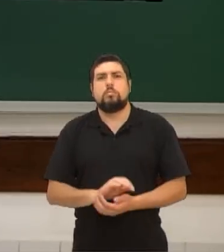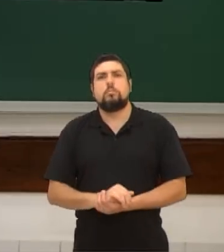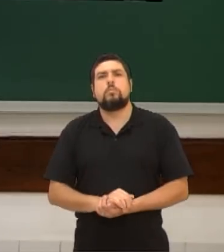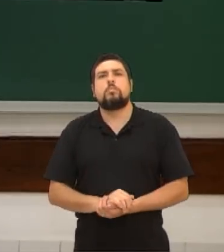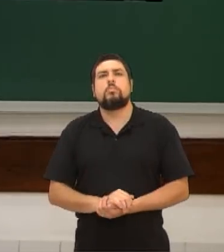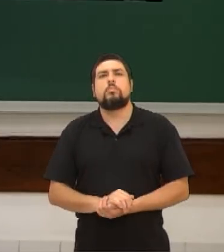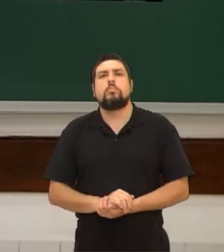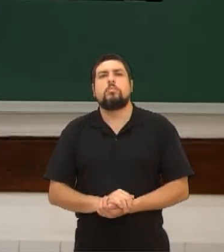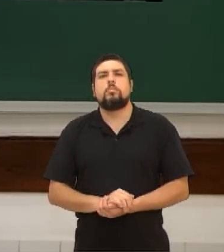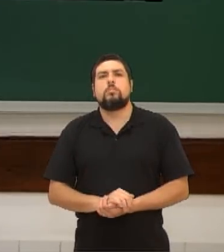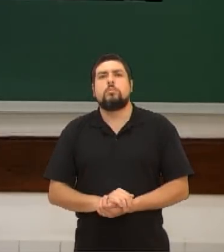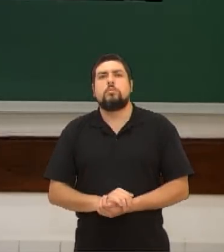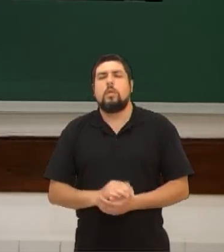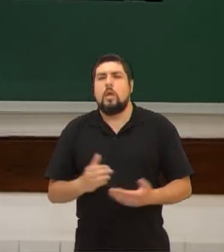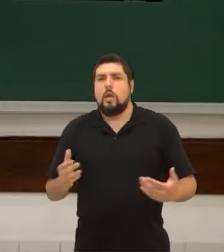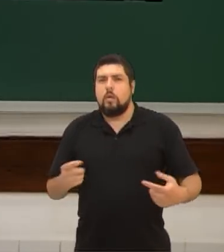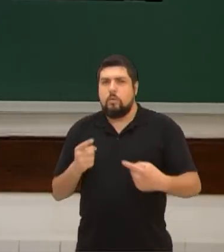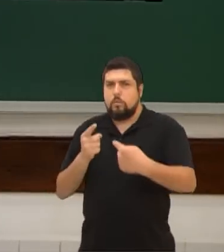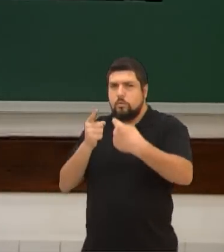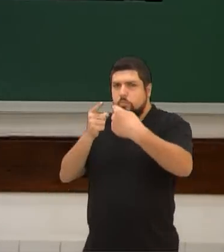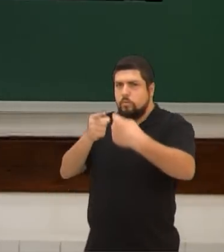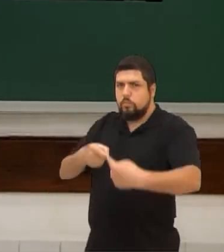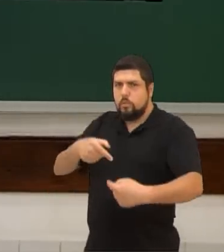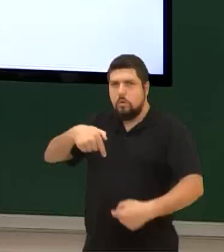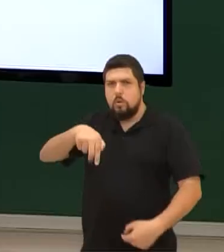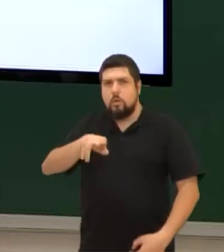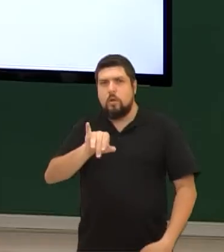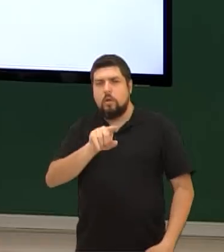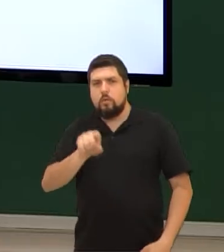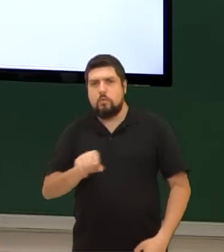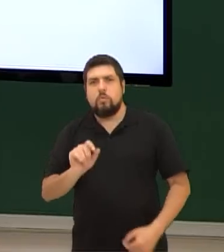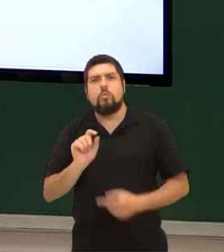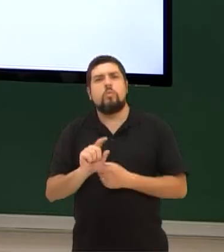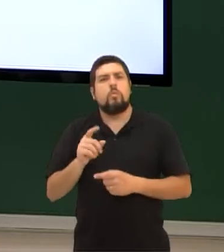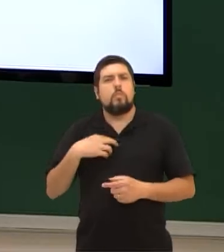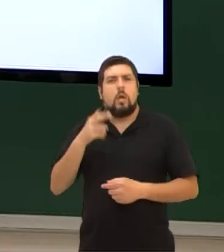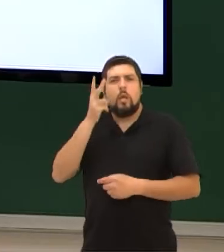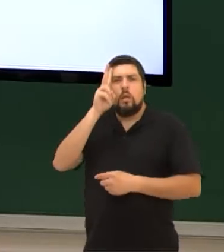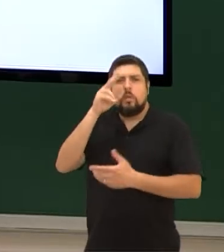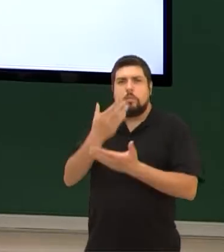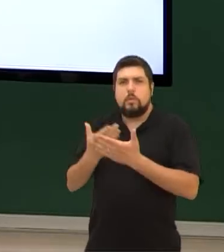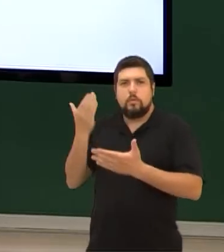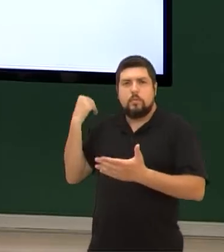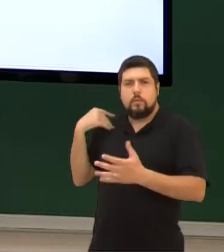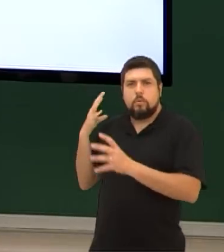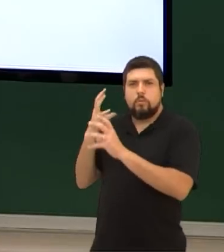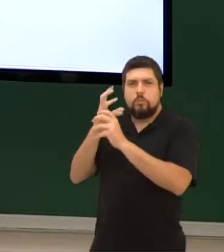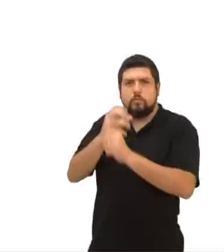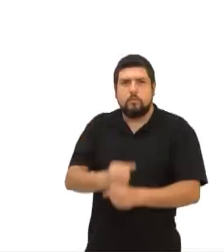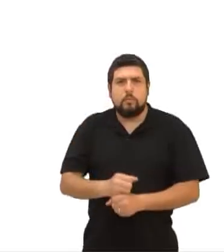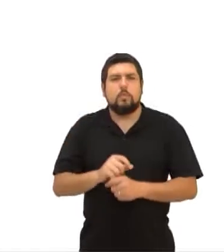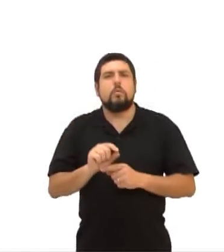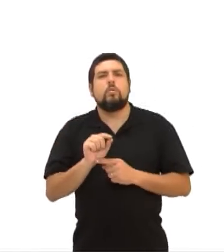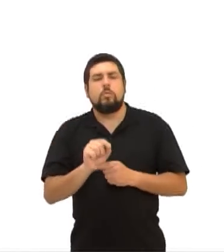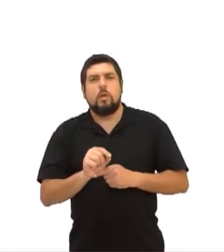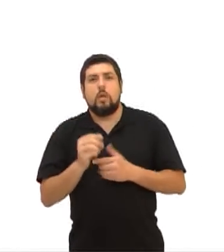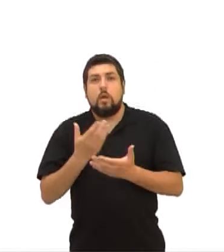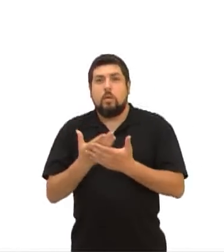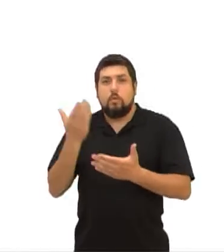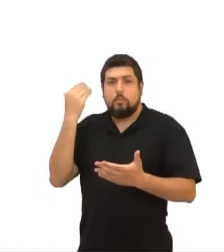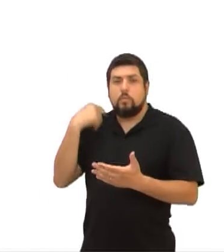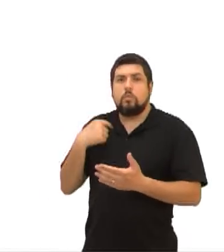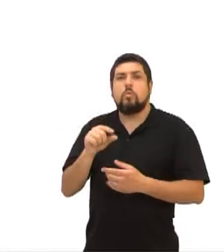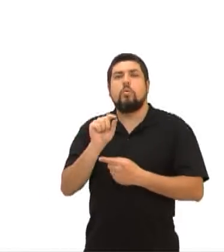Certo? Vamos aqui para um quiz, para que a gente possa retomar um pouquinho as questões da aula anterior. Na aula